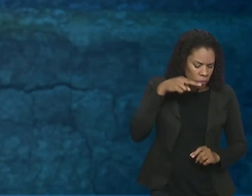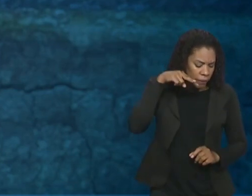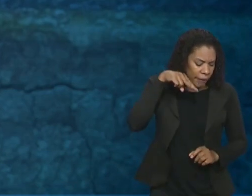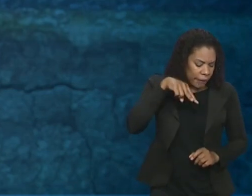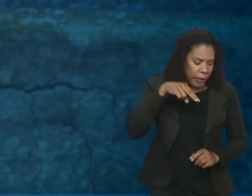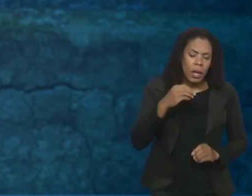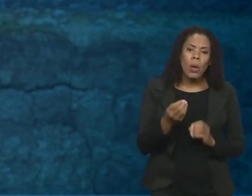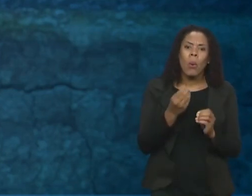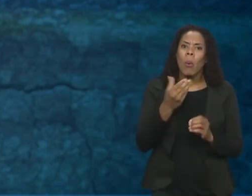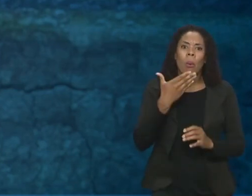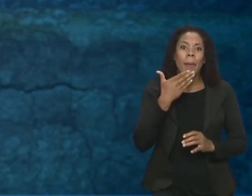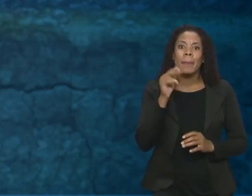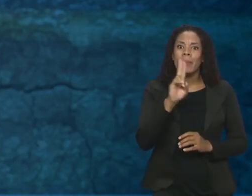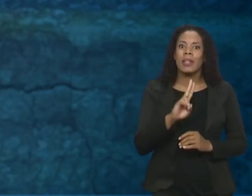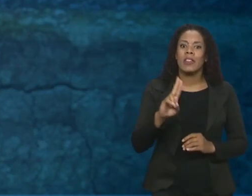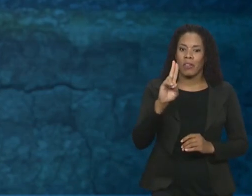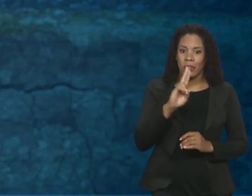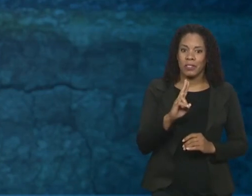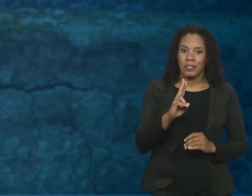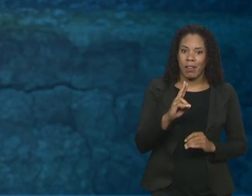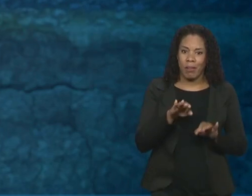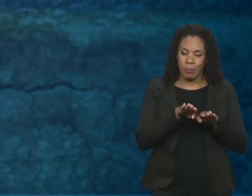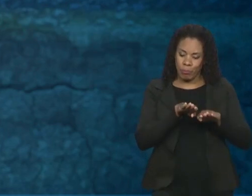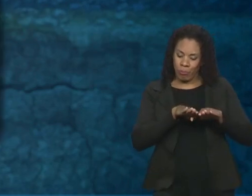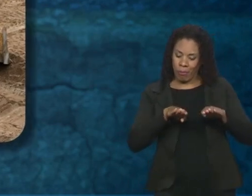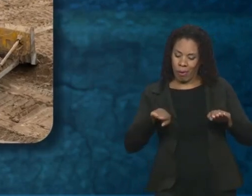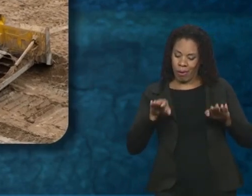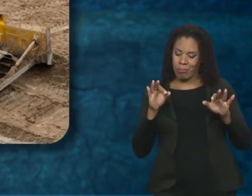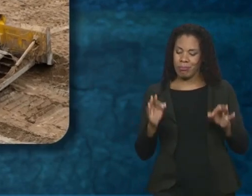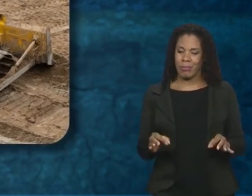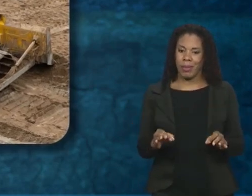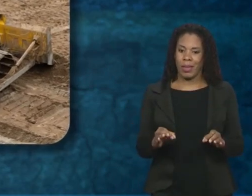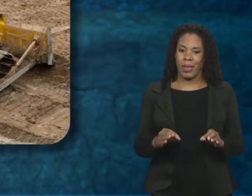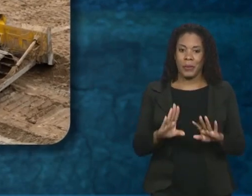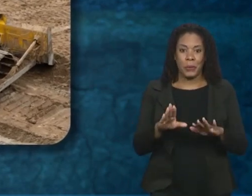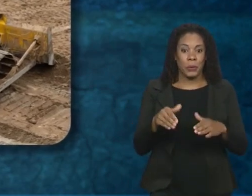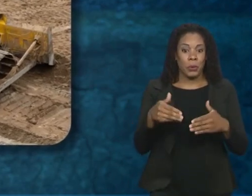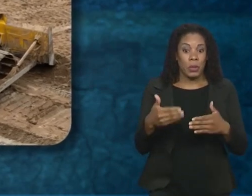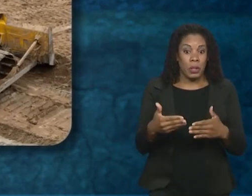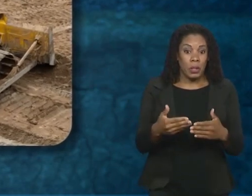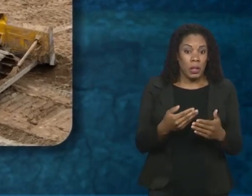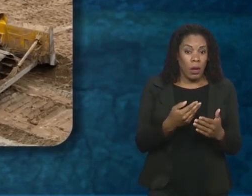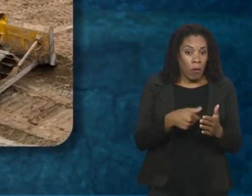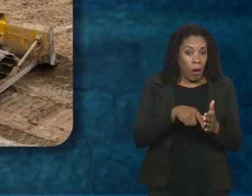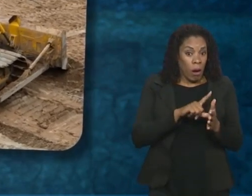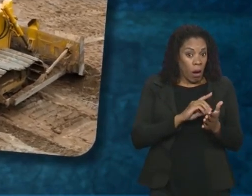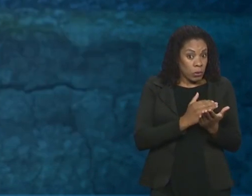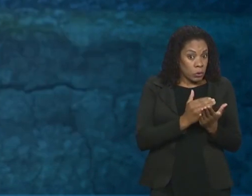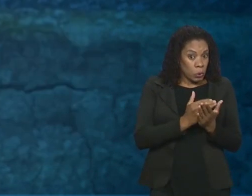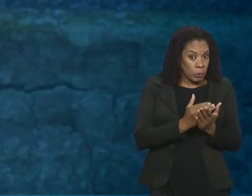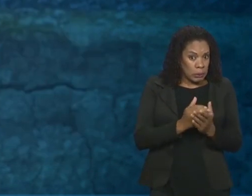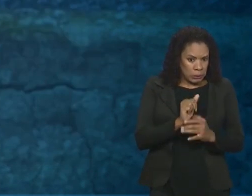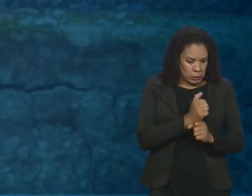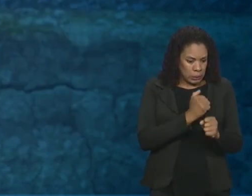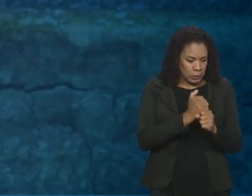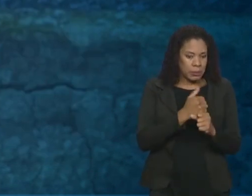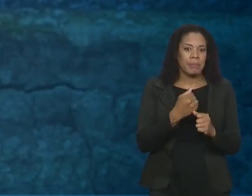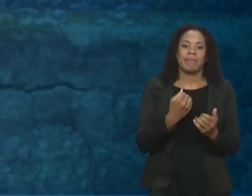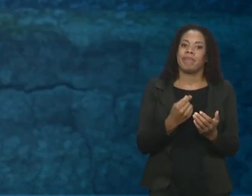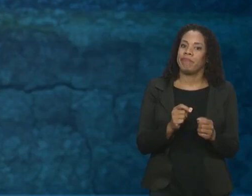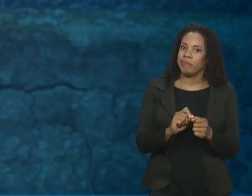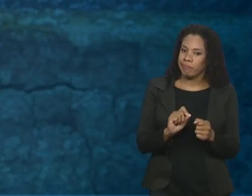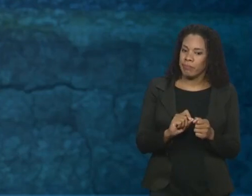mais adequadas para a intervenção no terreno. Por esse motivo, esse estudo deve ser feito antes do início da construção. Ele